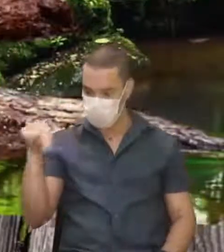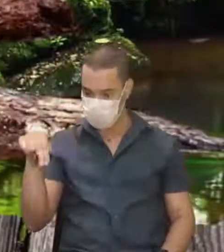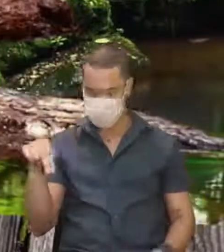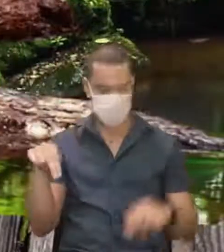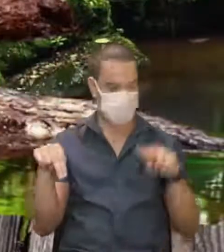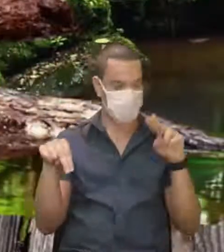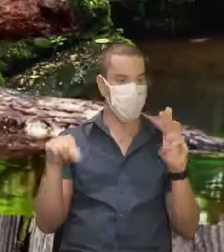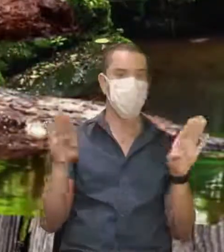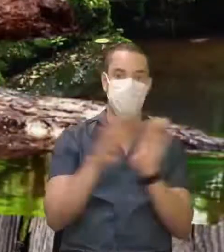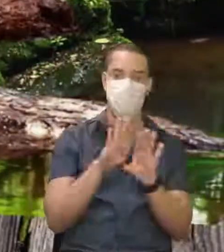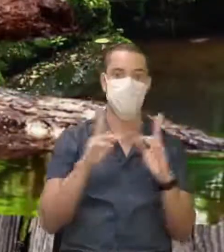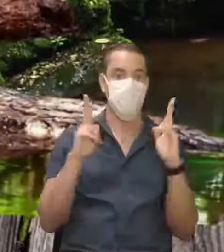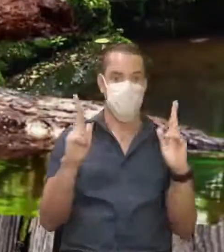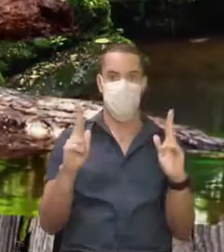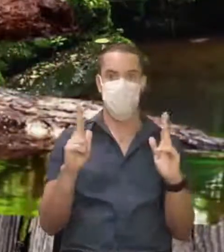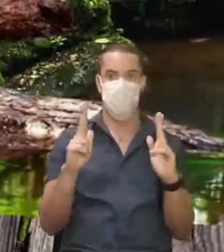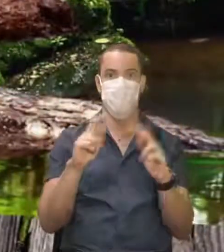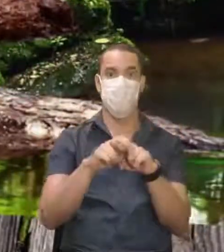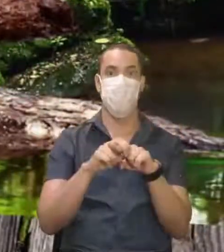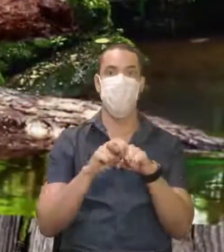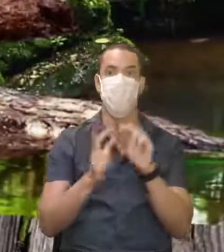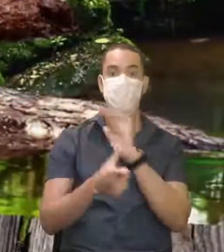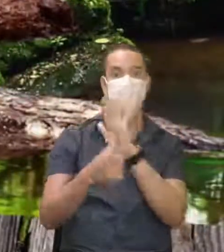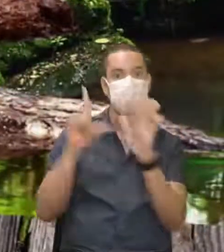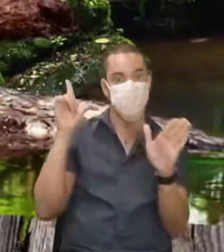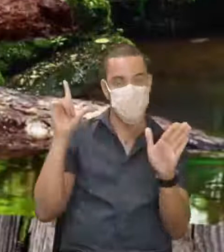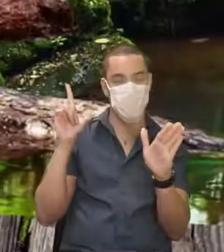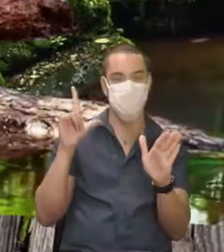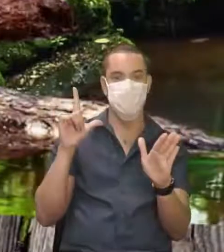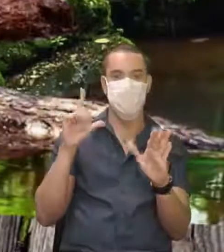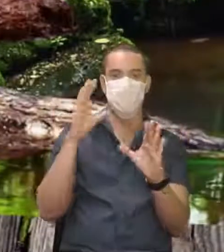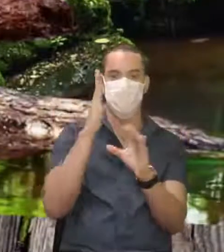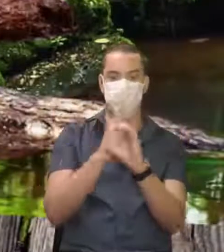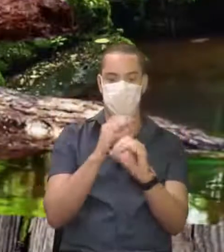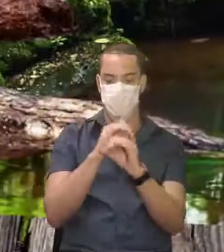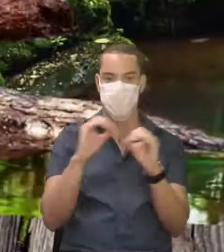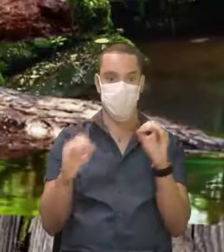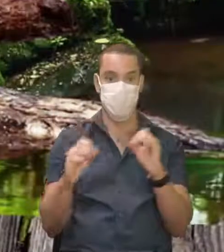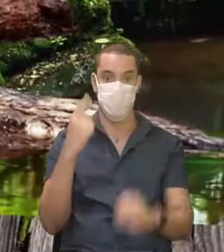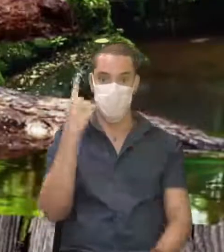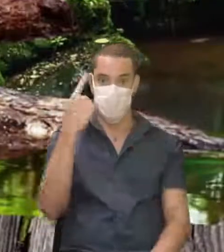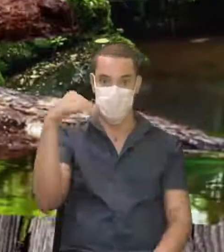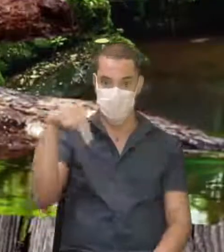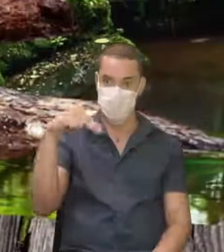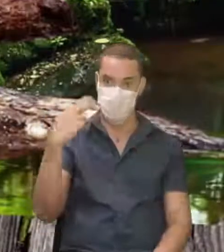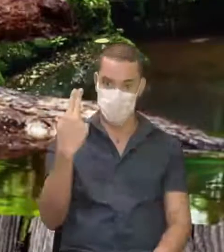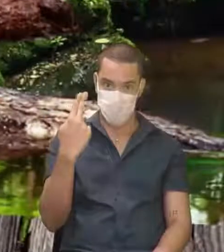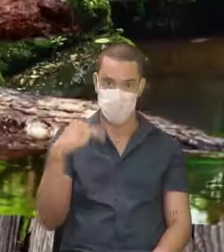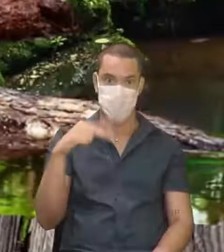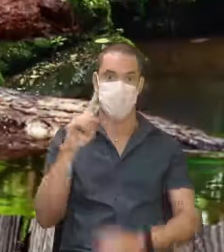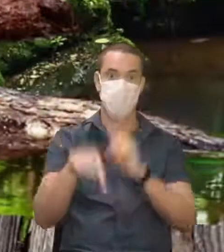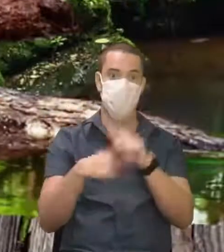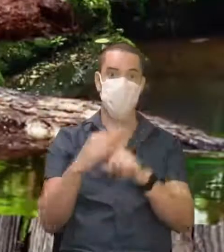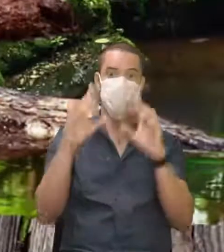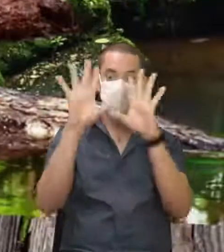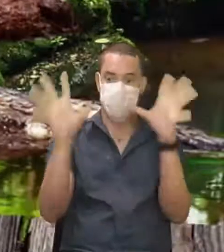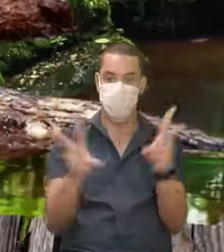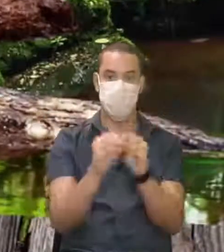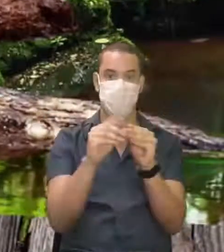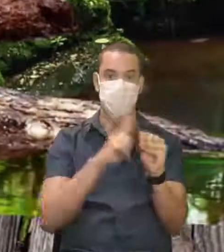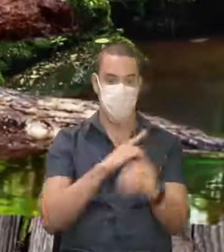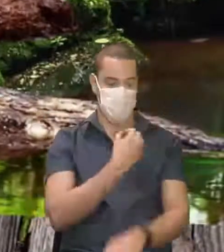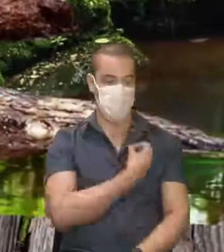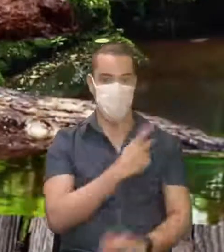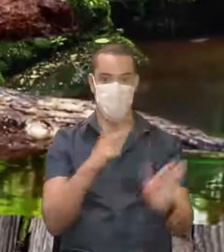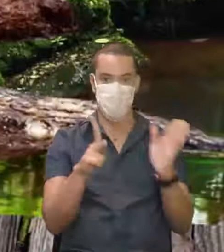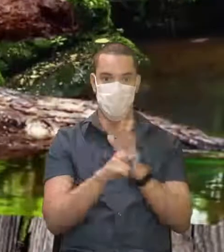células 2N também. Na meiose, não. Eu tenho uma célula 2N, na primeira, reducional, eu tenho já o número